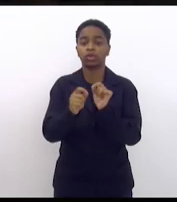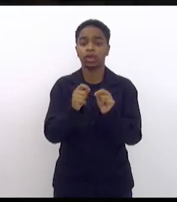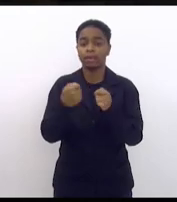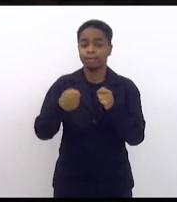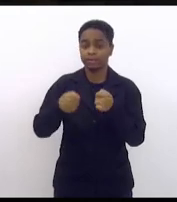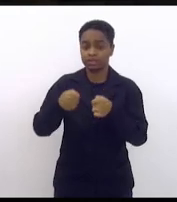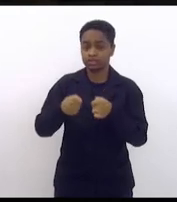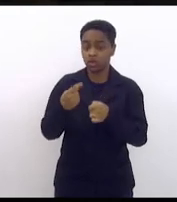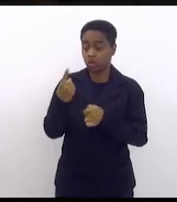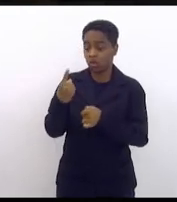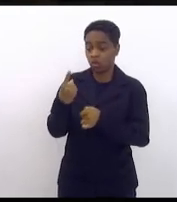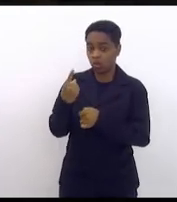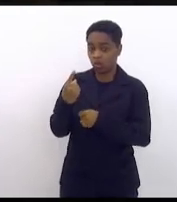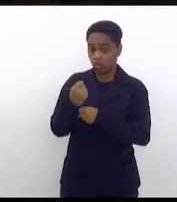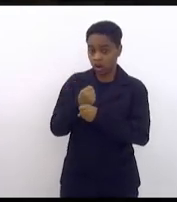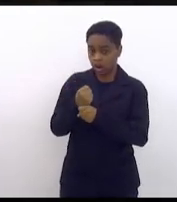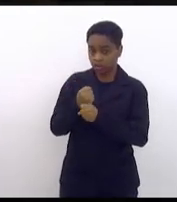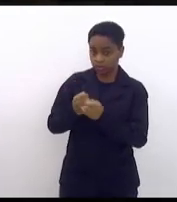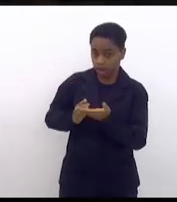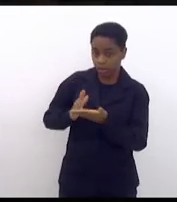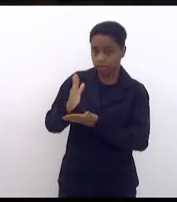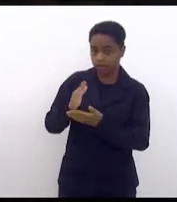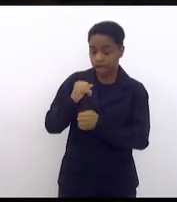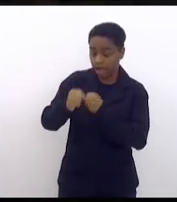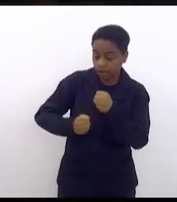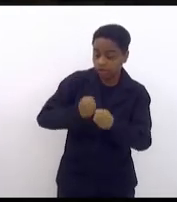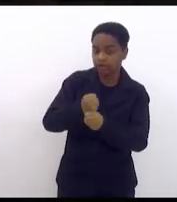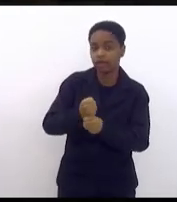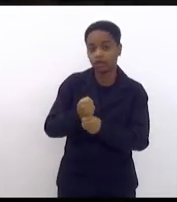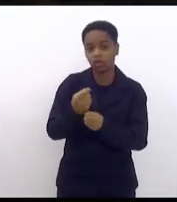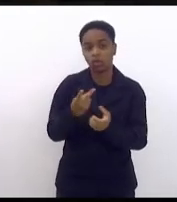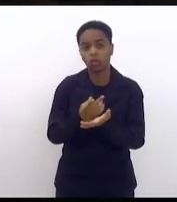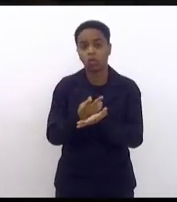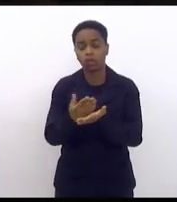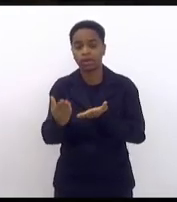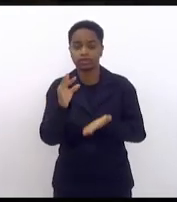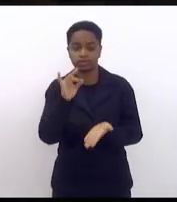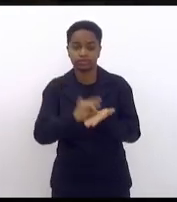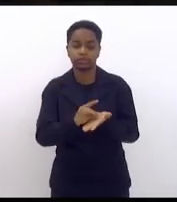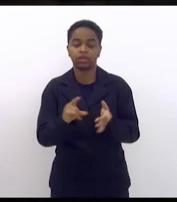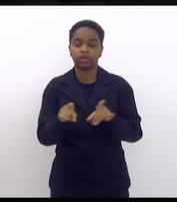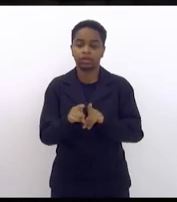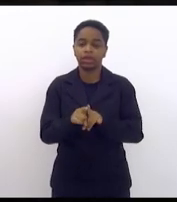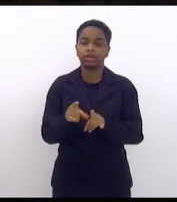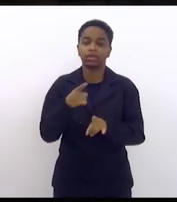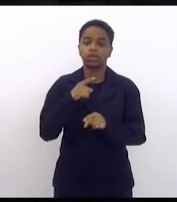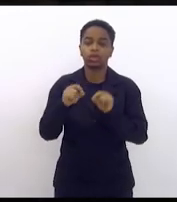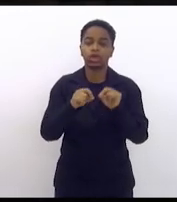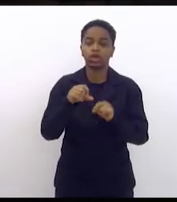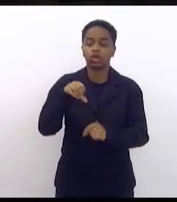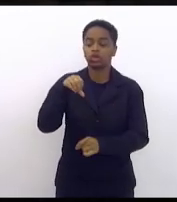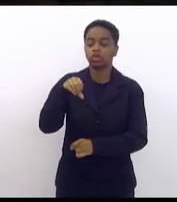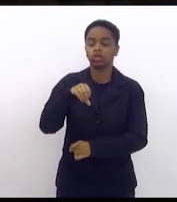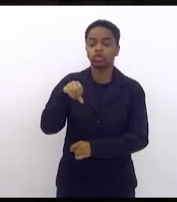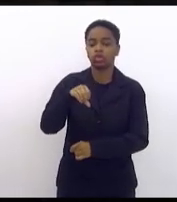num ano para valer no ano seguinte. E tem o princípio nonagesimal, que se for aprovado no final do ano,